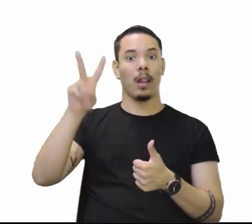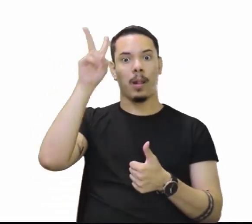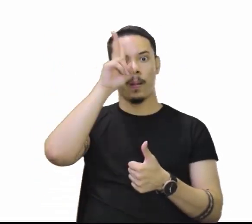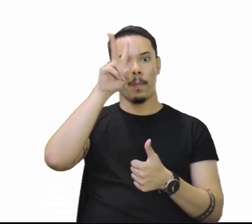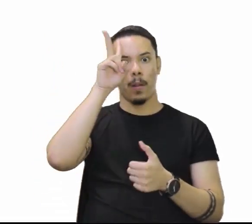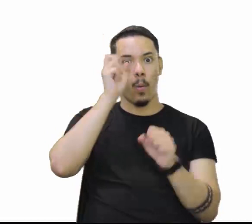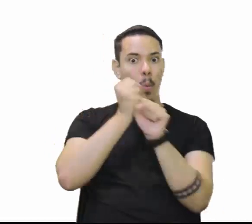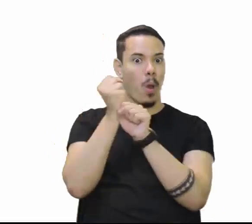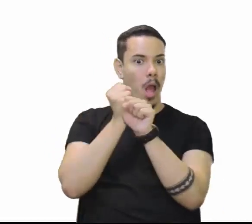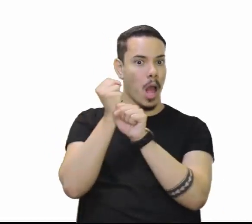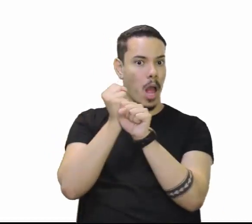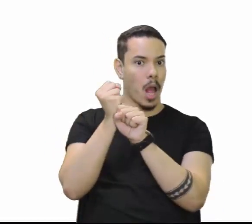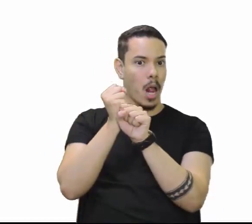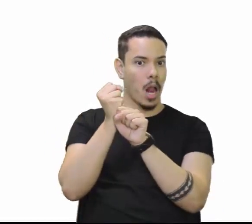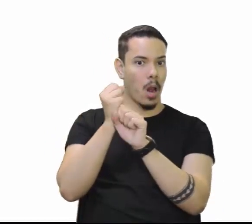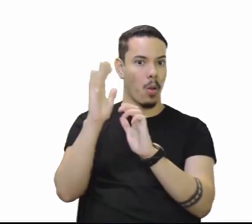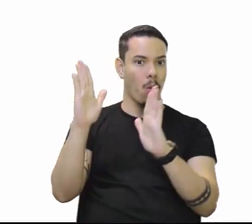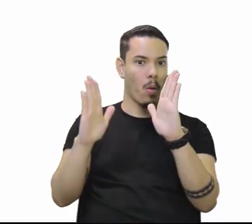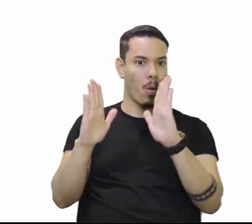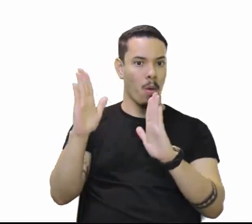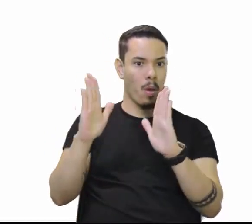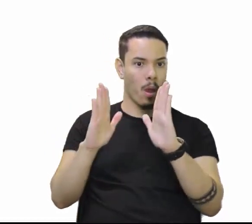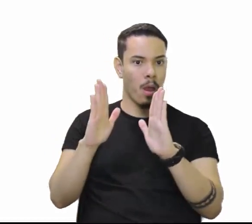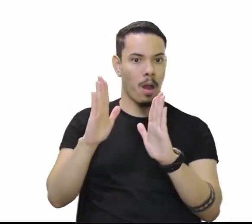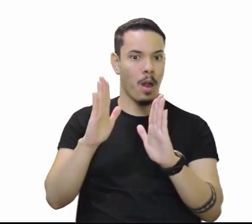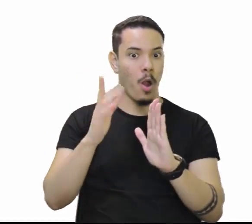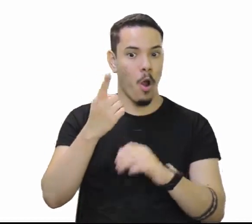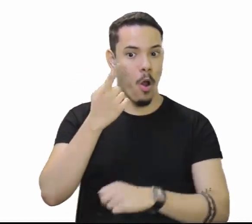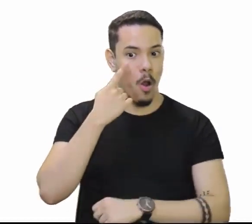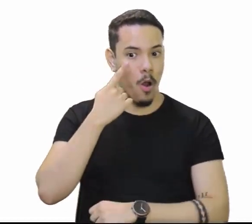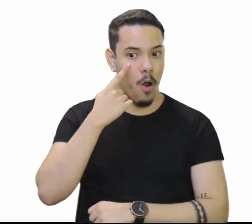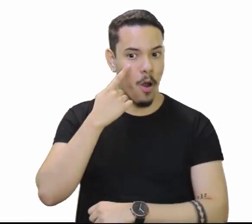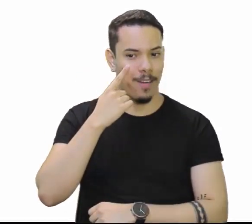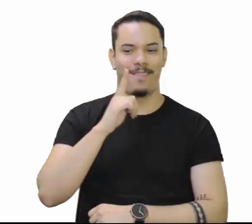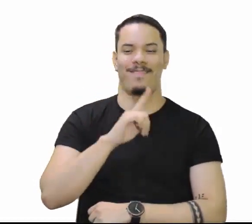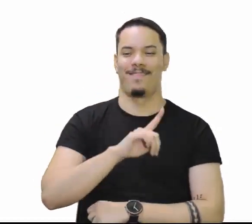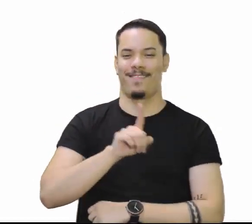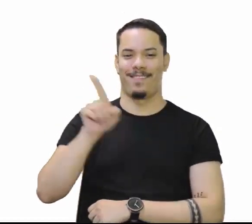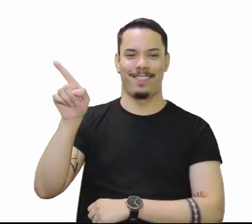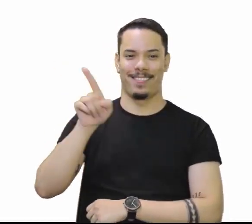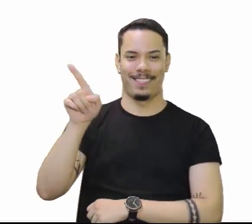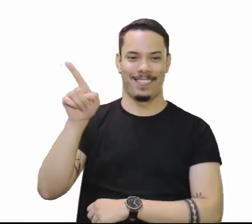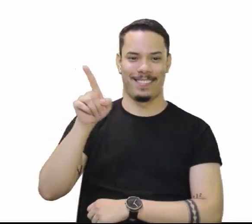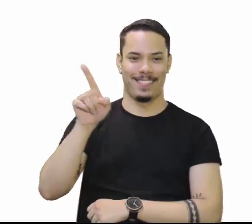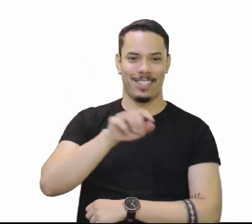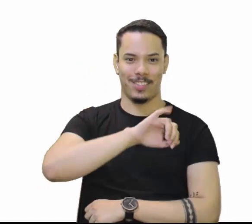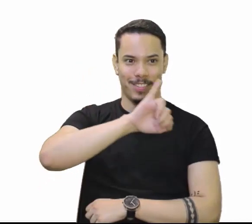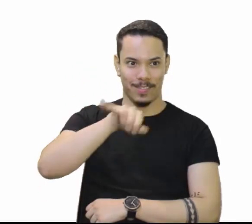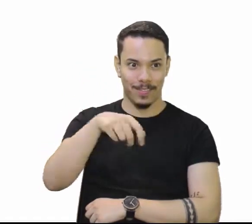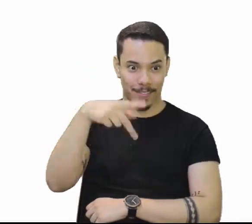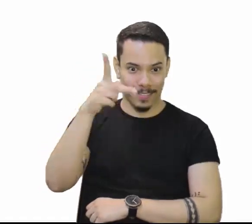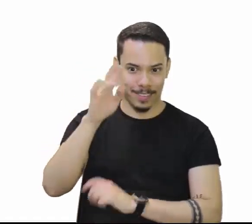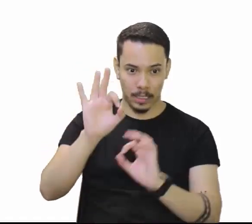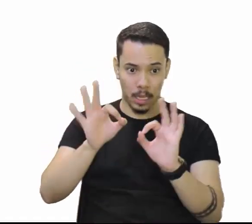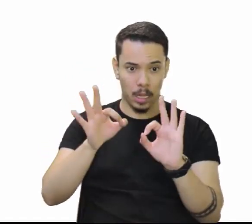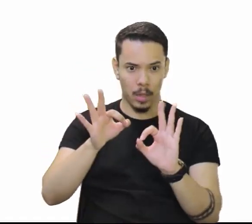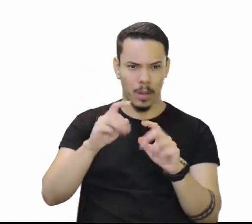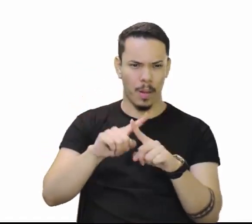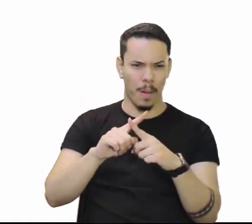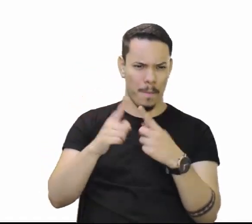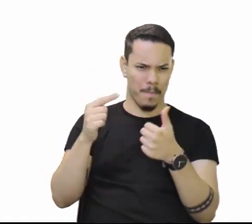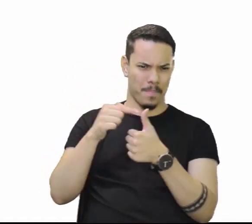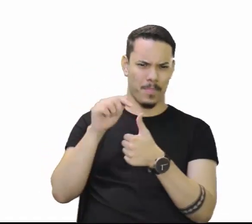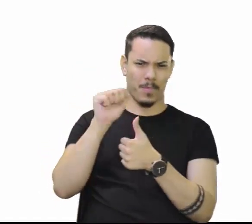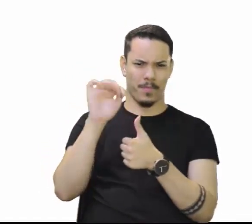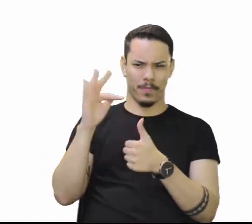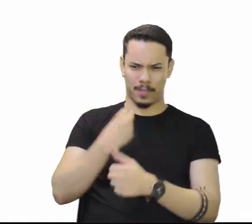o ano que nós estamos. Não aparece o ano, mas aparece quem aqui? O governo de Juscelino Kubitschek. A Luiz Ferreira estava no governo